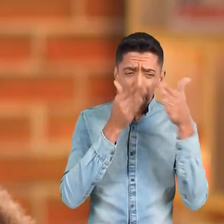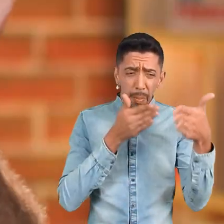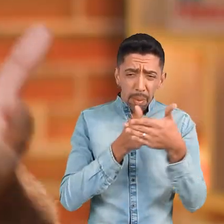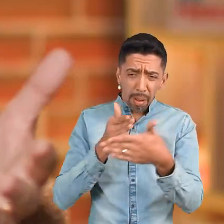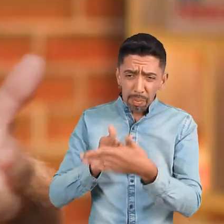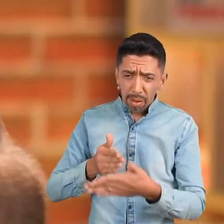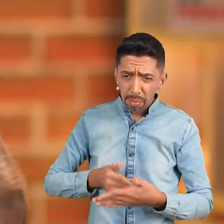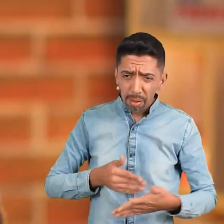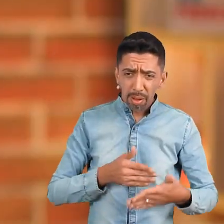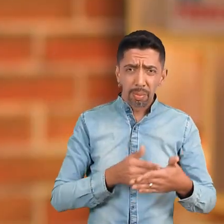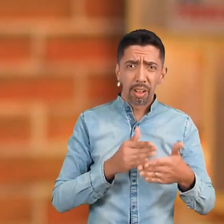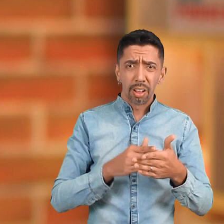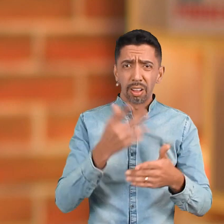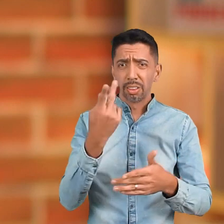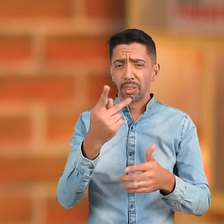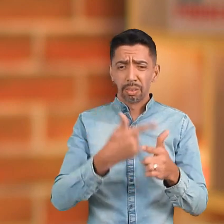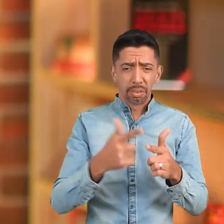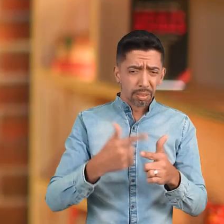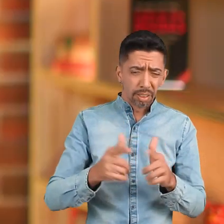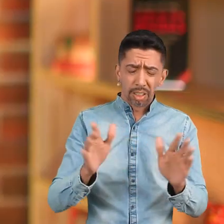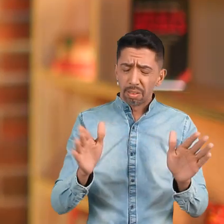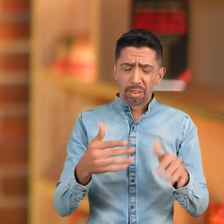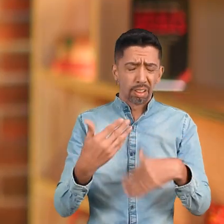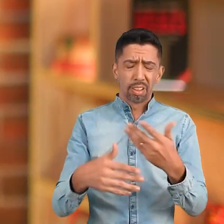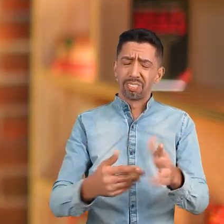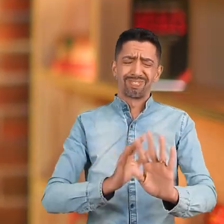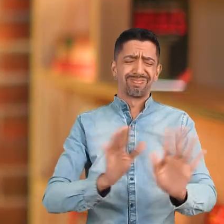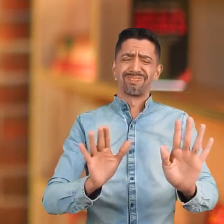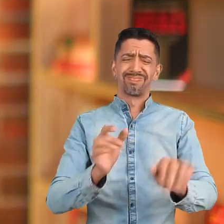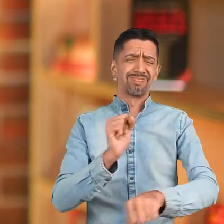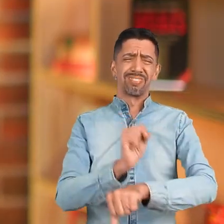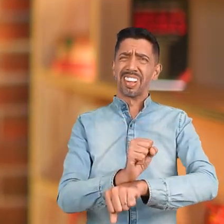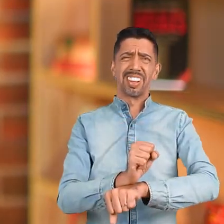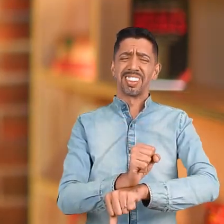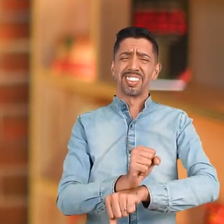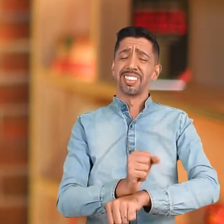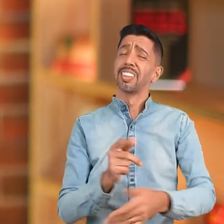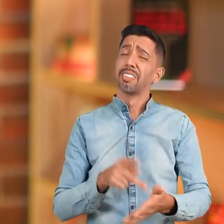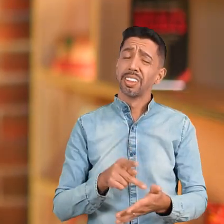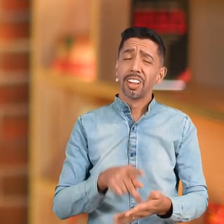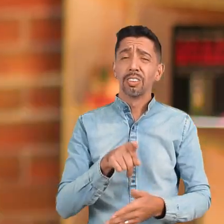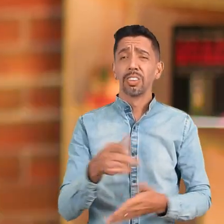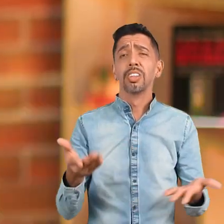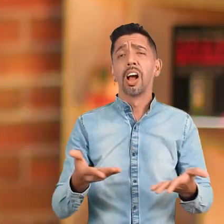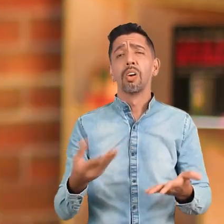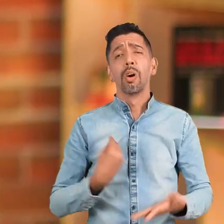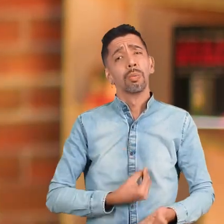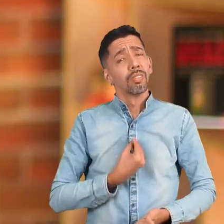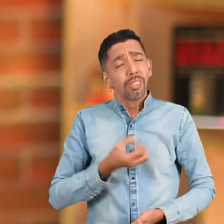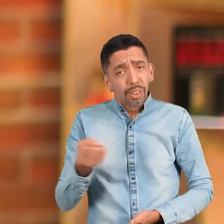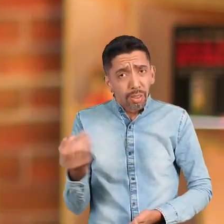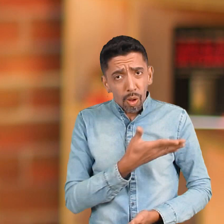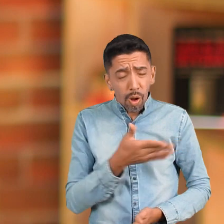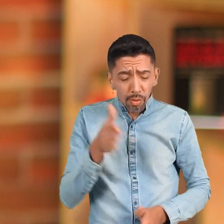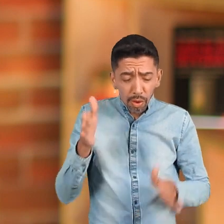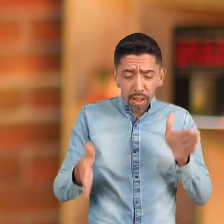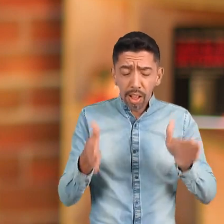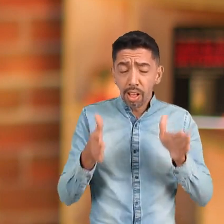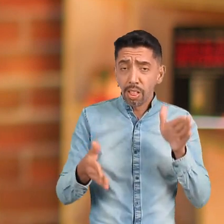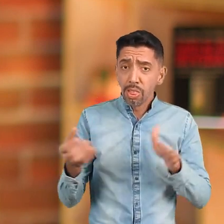problema. Pare com isso. Na verdade, você está vivendo uma nova era. Como podemos